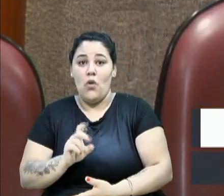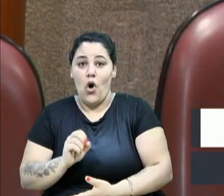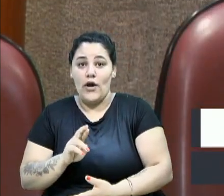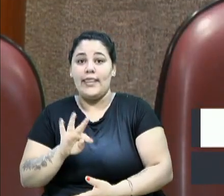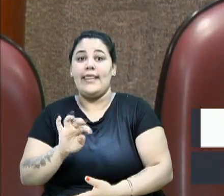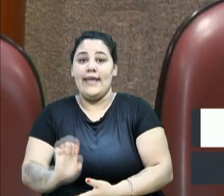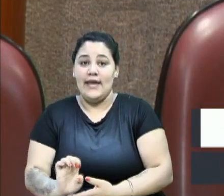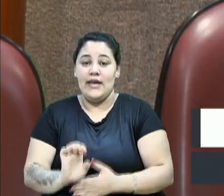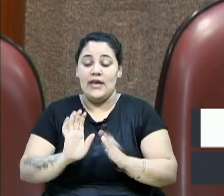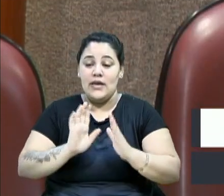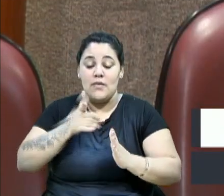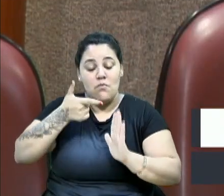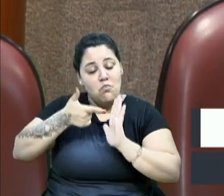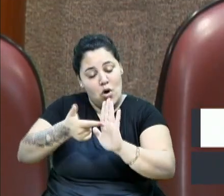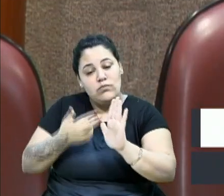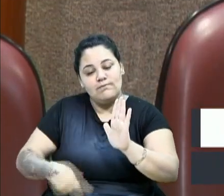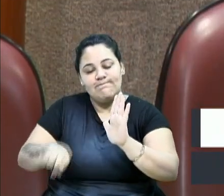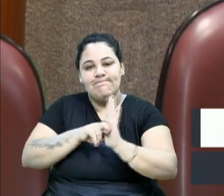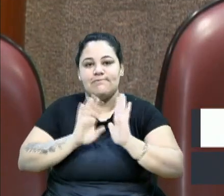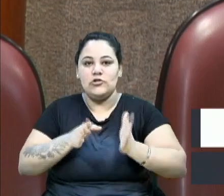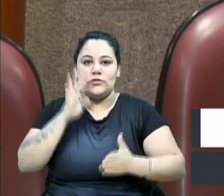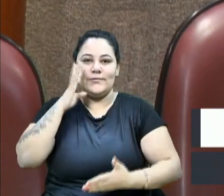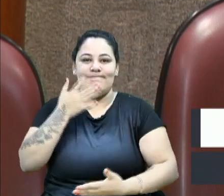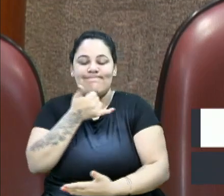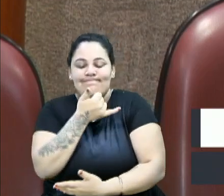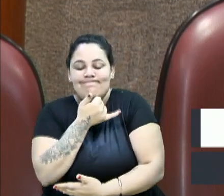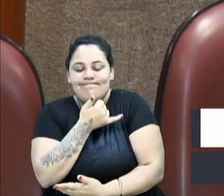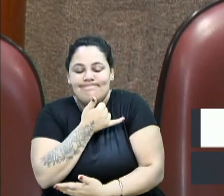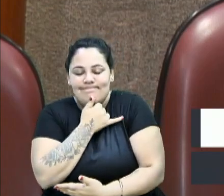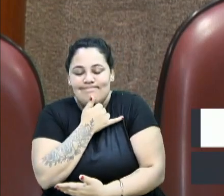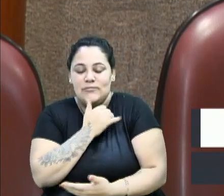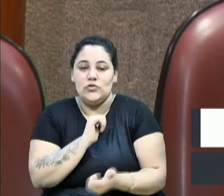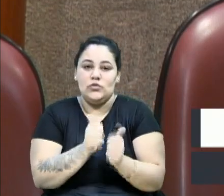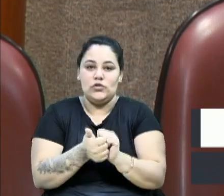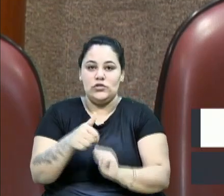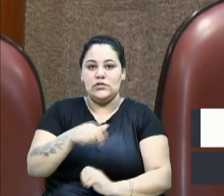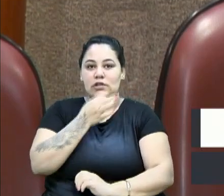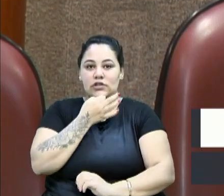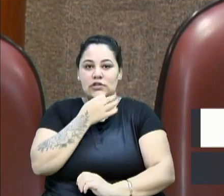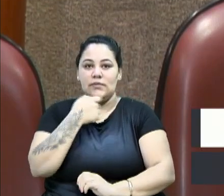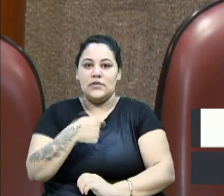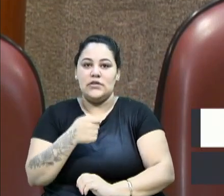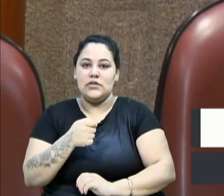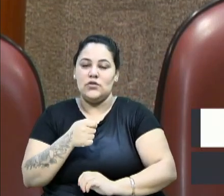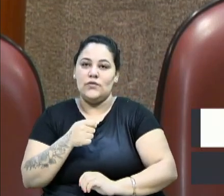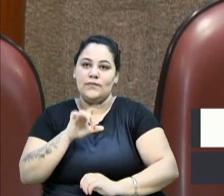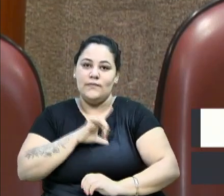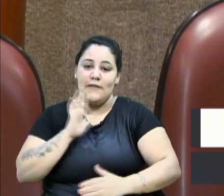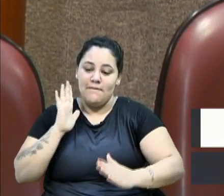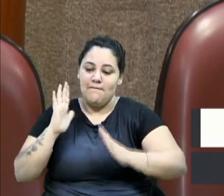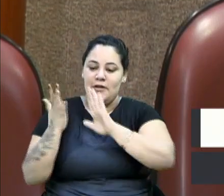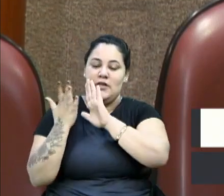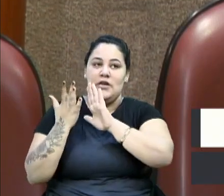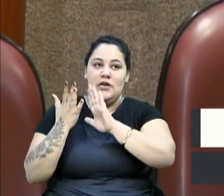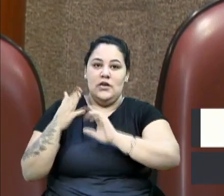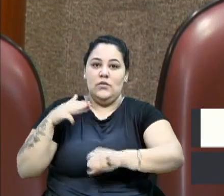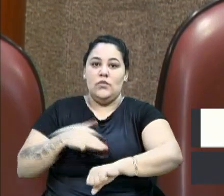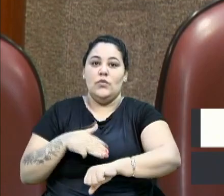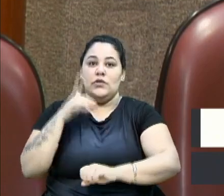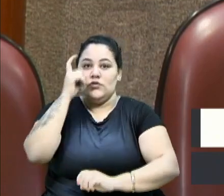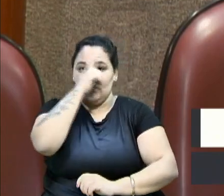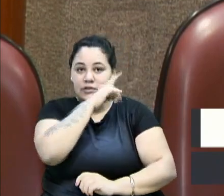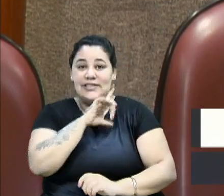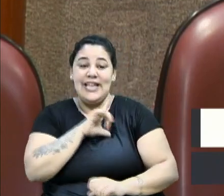e que pena né que o esporte Caxias do Sul teve que passar por esse momento tão difícil né E que leva